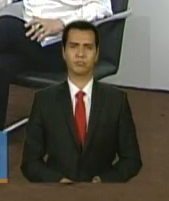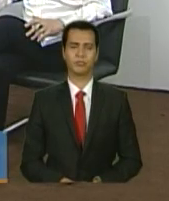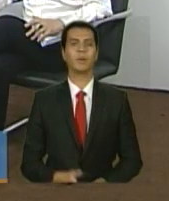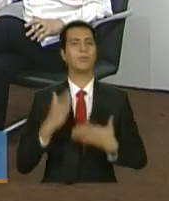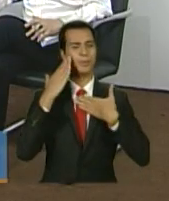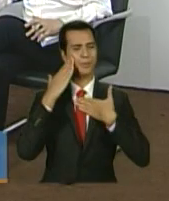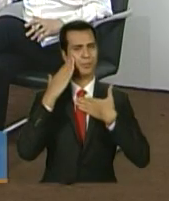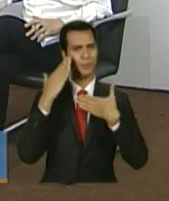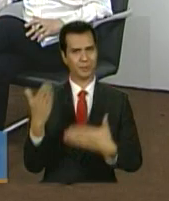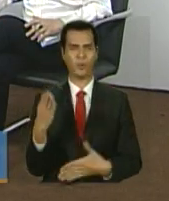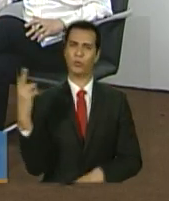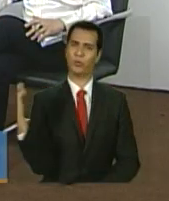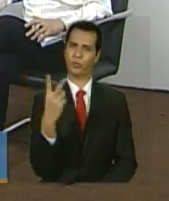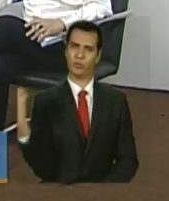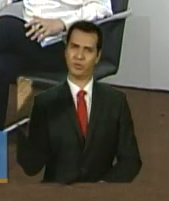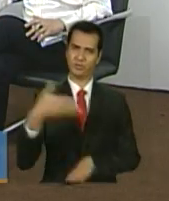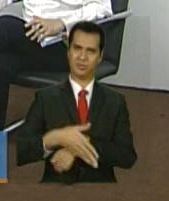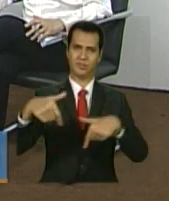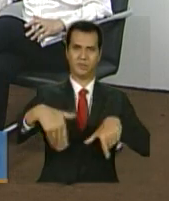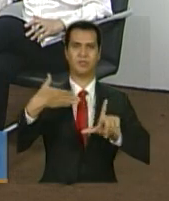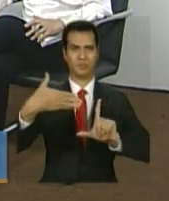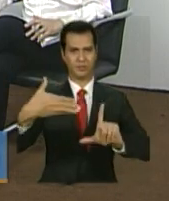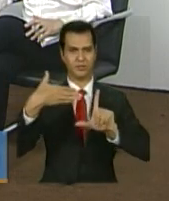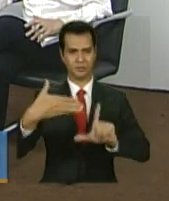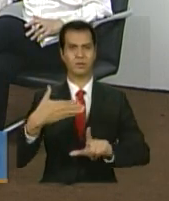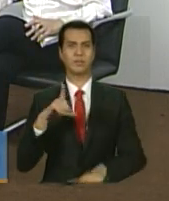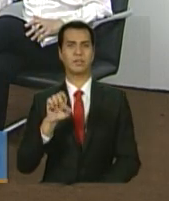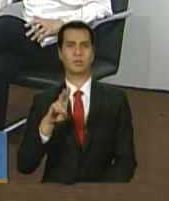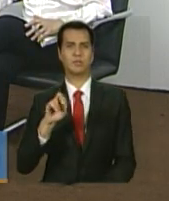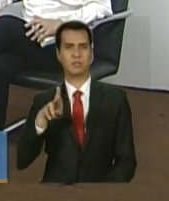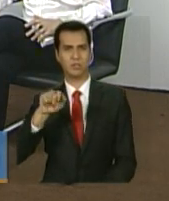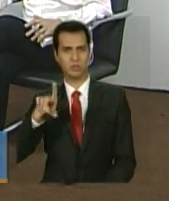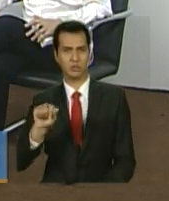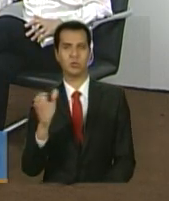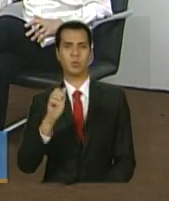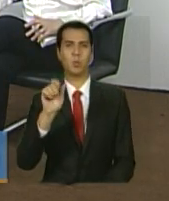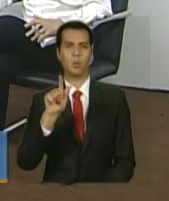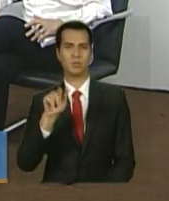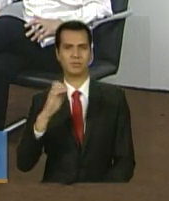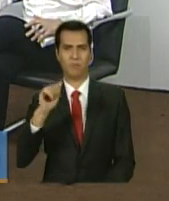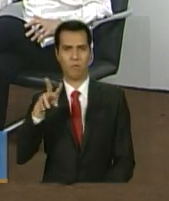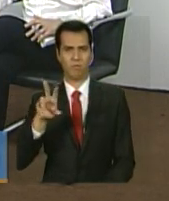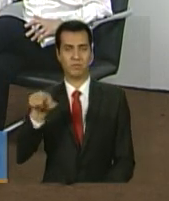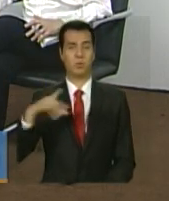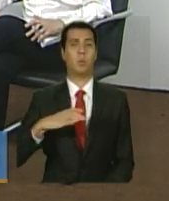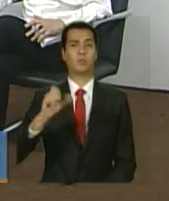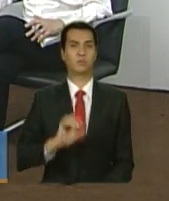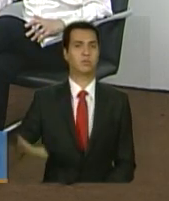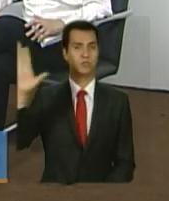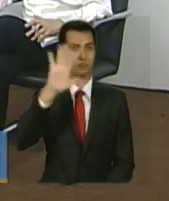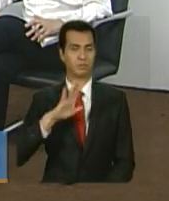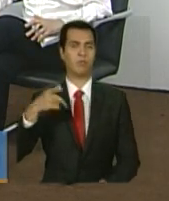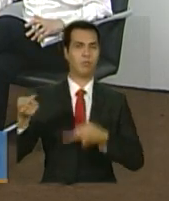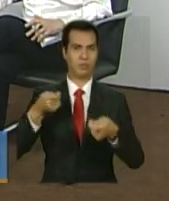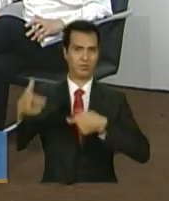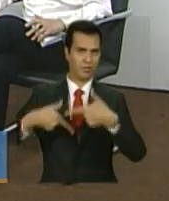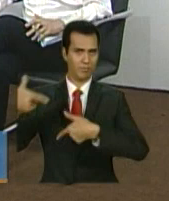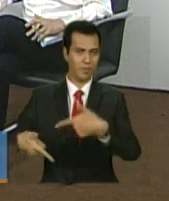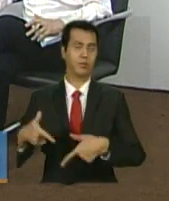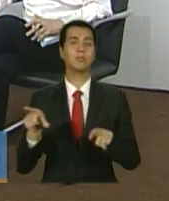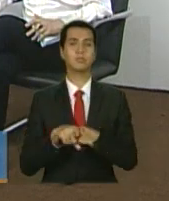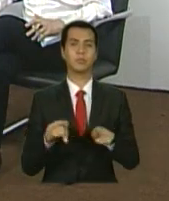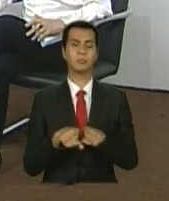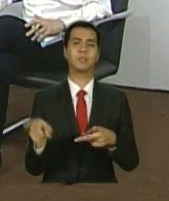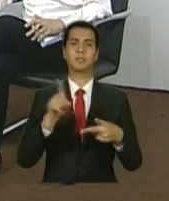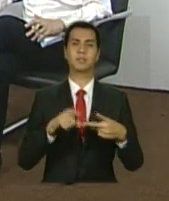vocês duas aqui com a gente na teleconferência. Deuscleide Gonçalves, Obrigada. coordenadora-geral de coordenação de ações, e Tânia